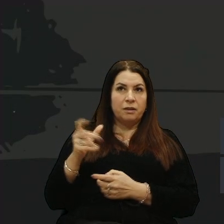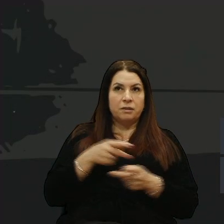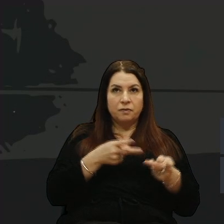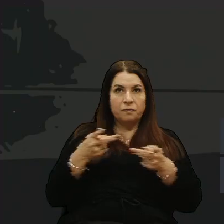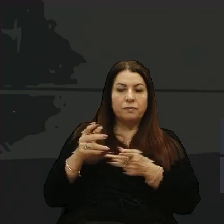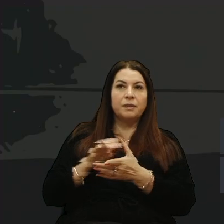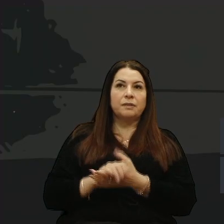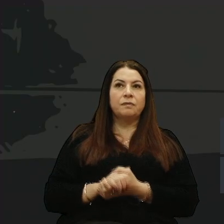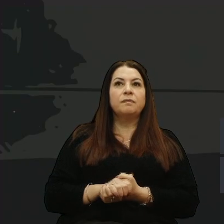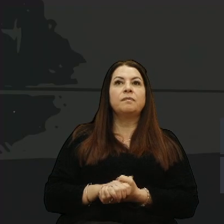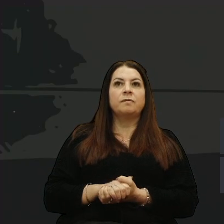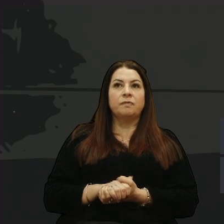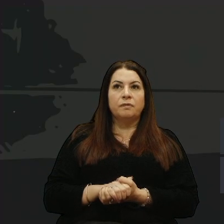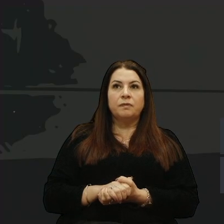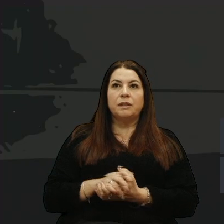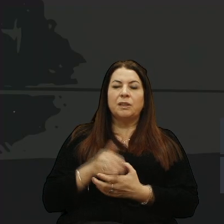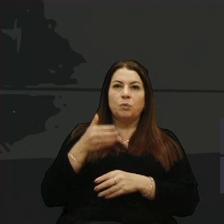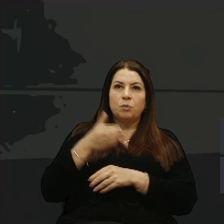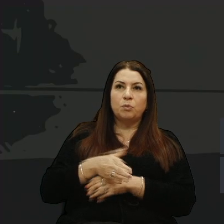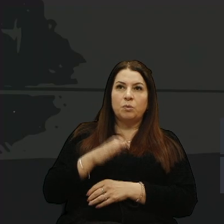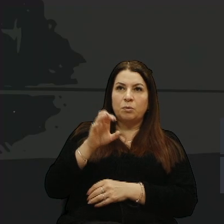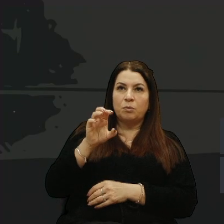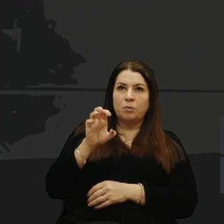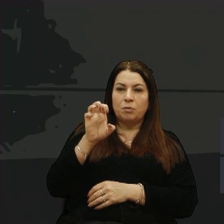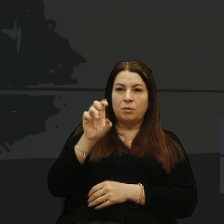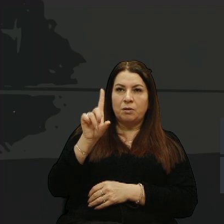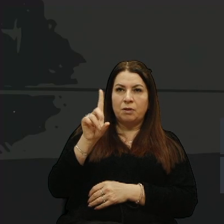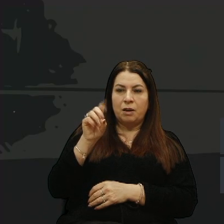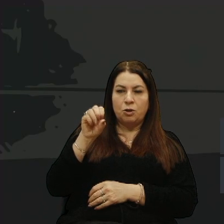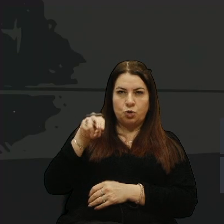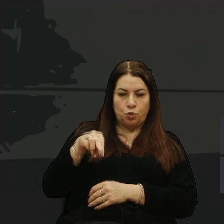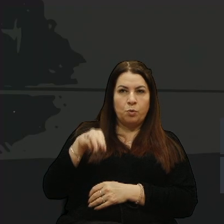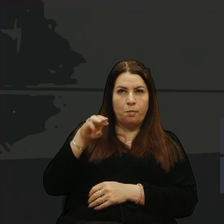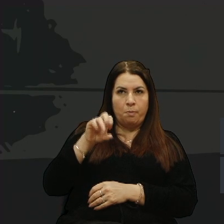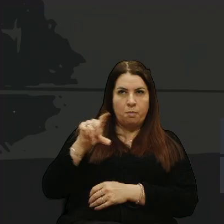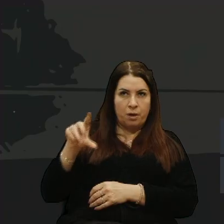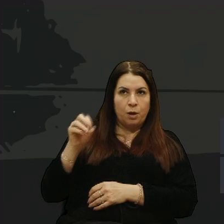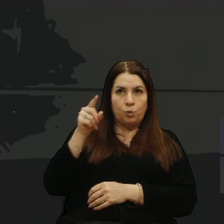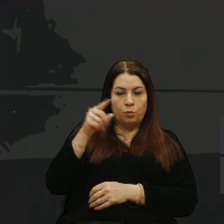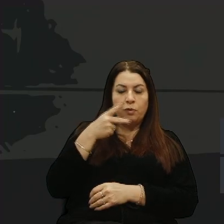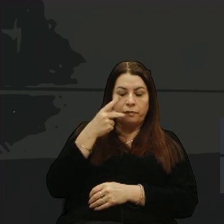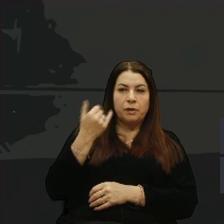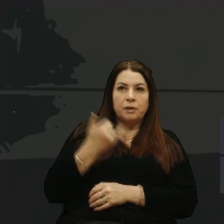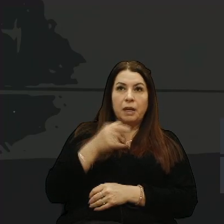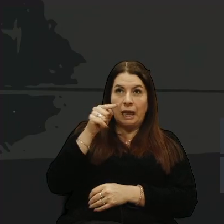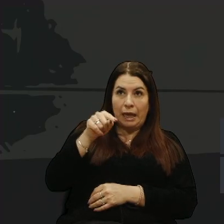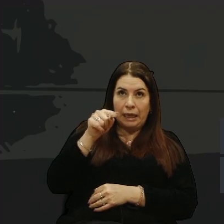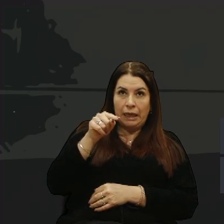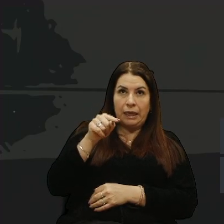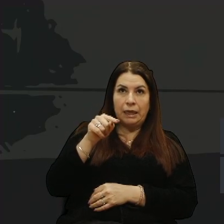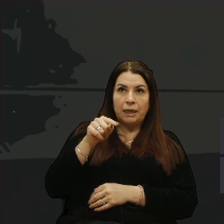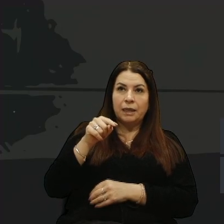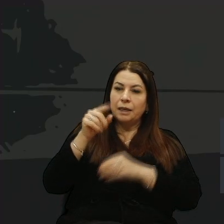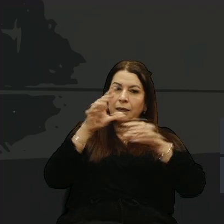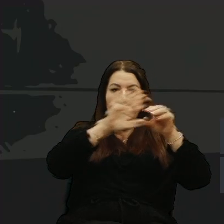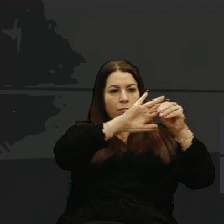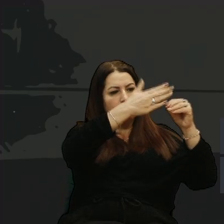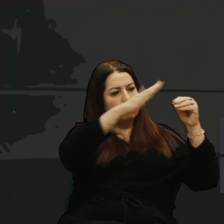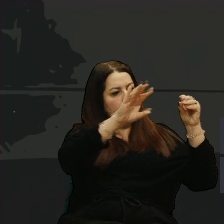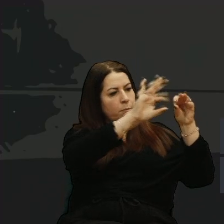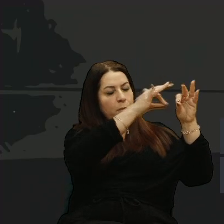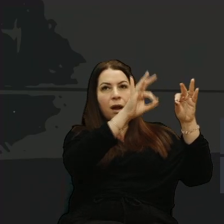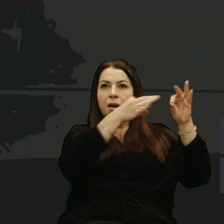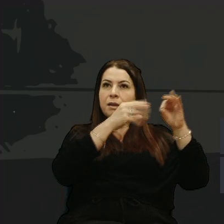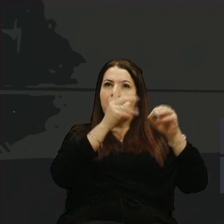Eu visitei muitas vezes o Edson Melo, e ele dizia, aqui, nessas pareiras, que tem mais de 100